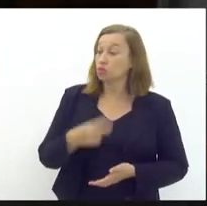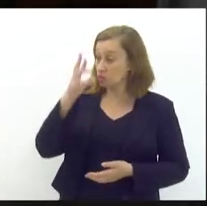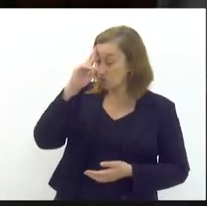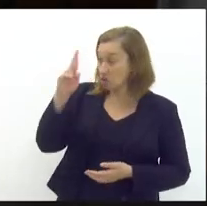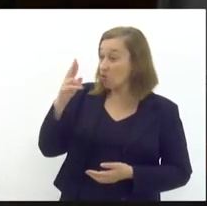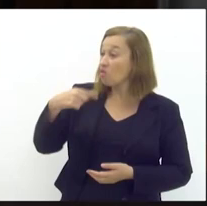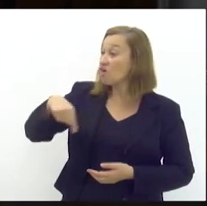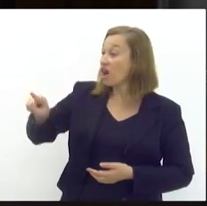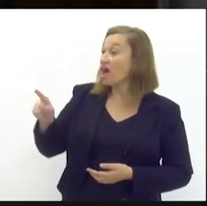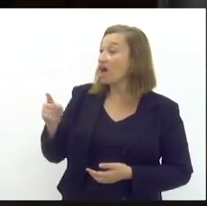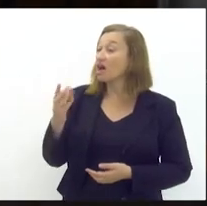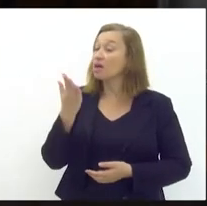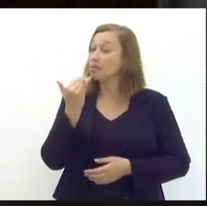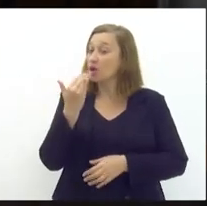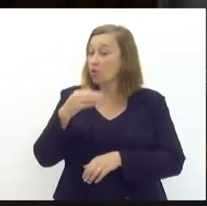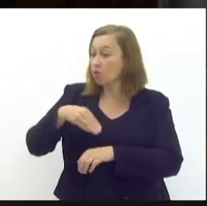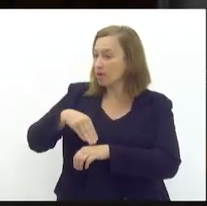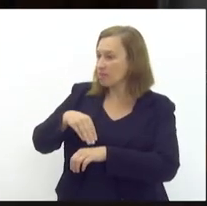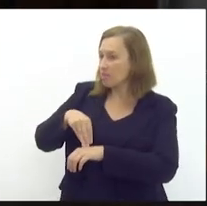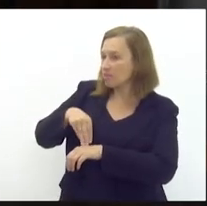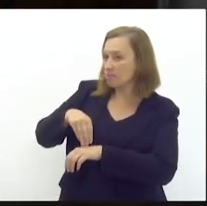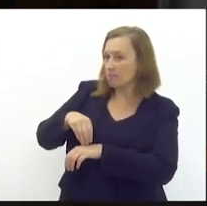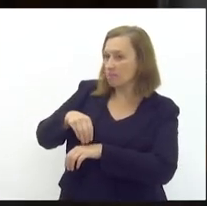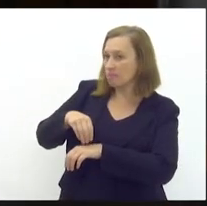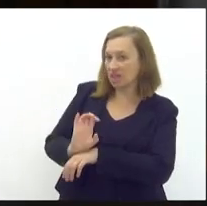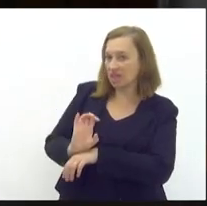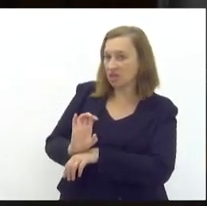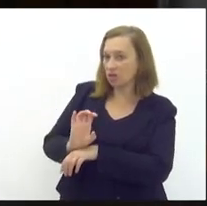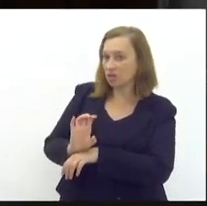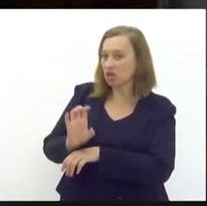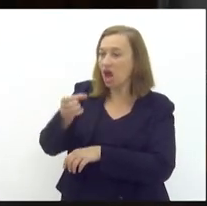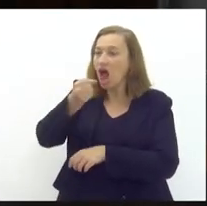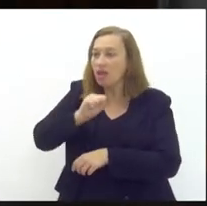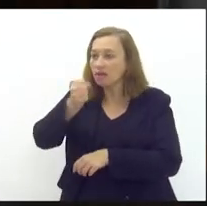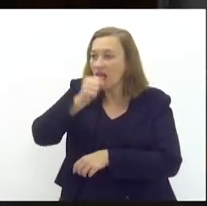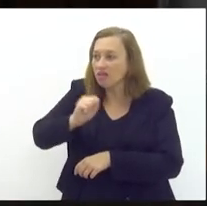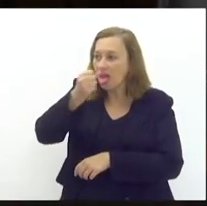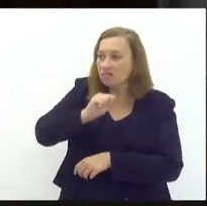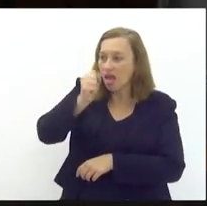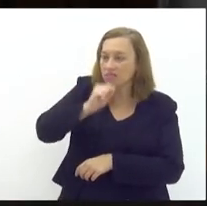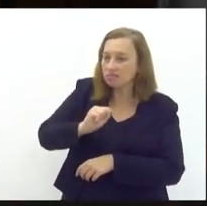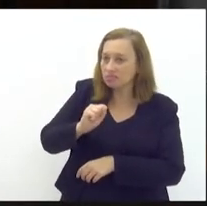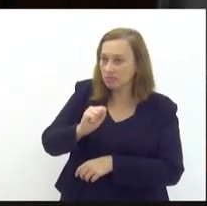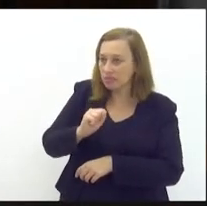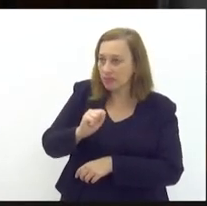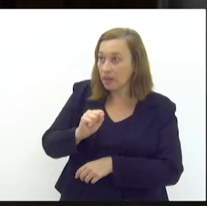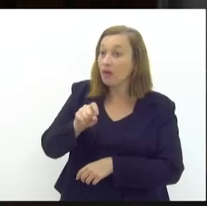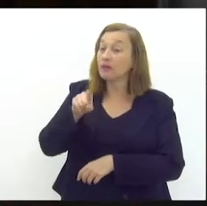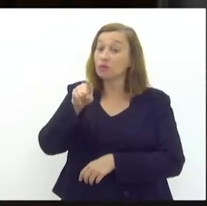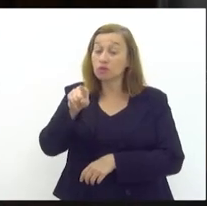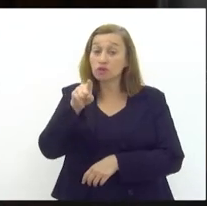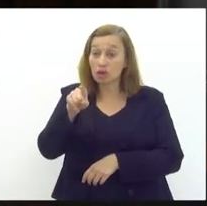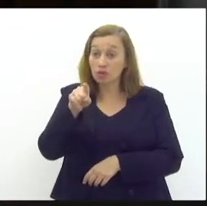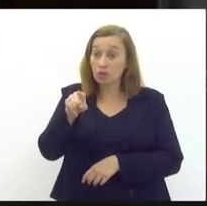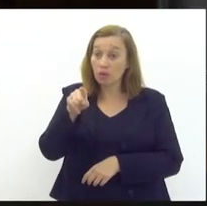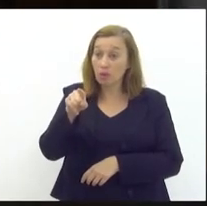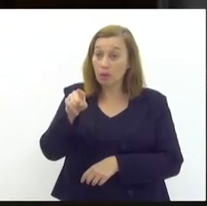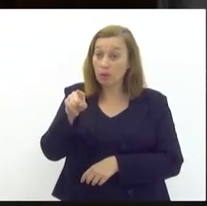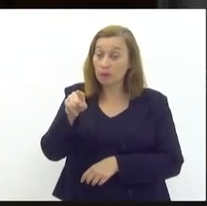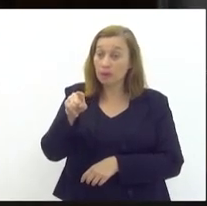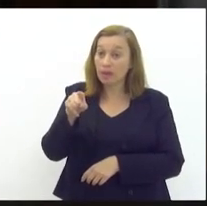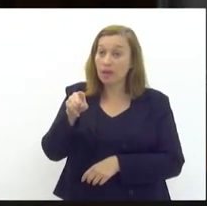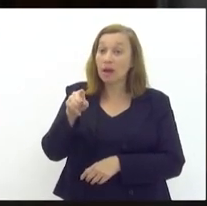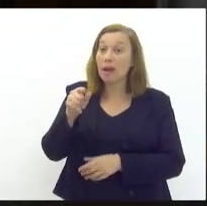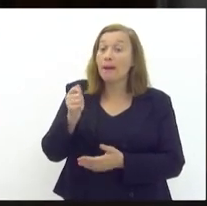ali no McDonald's você não come mais uma casquinha de sorvete não o seu come só come uma sobremesa lá porque